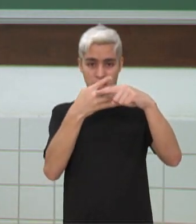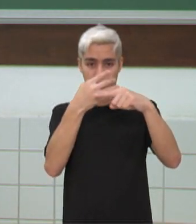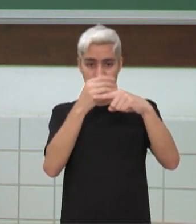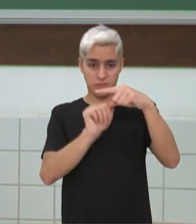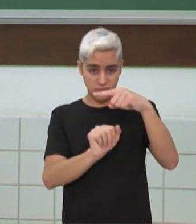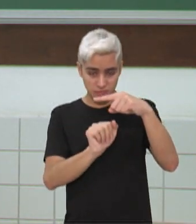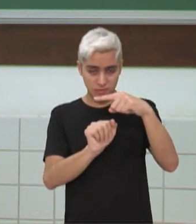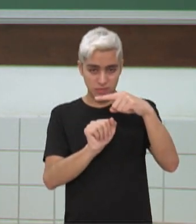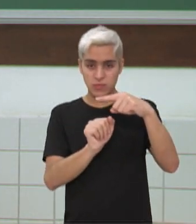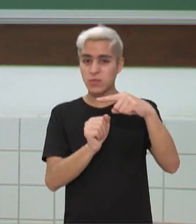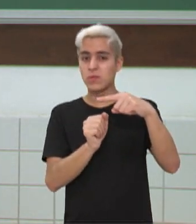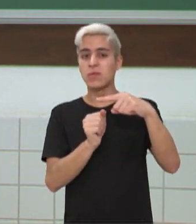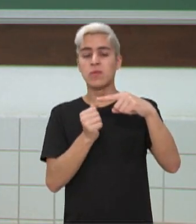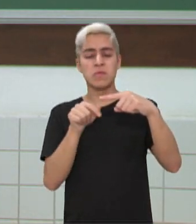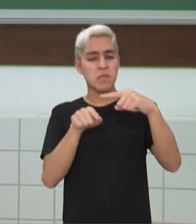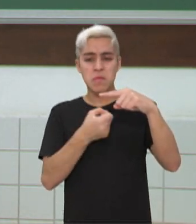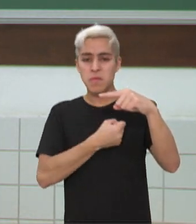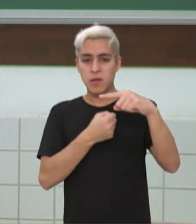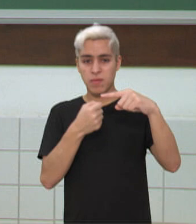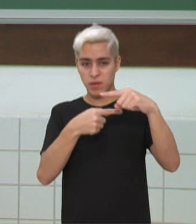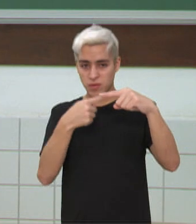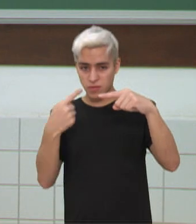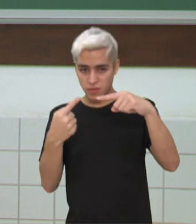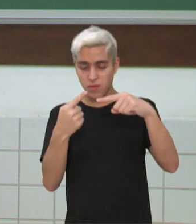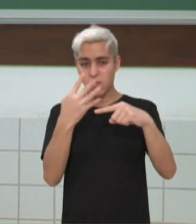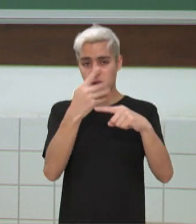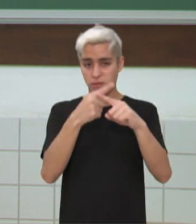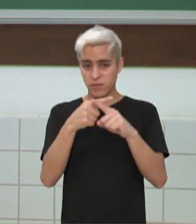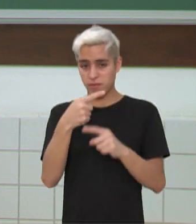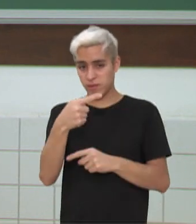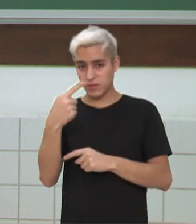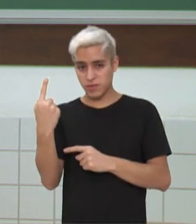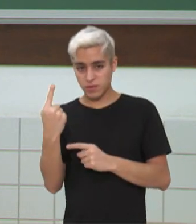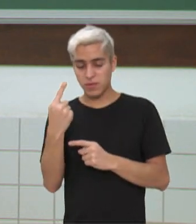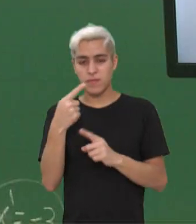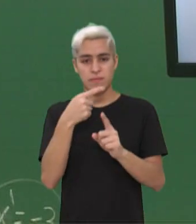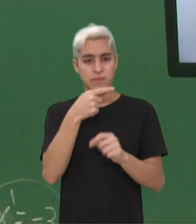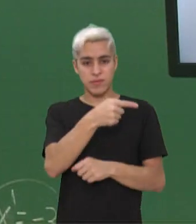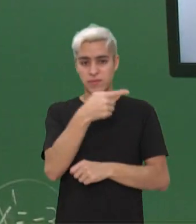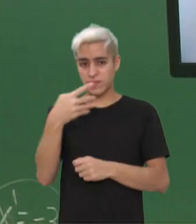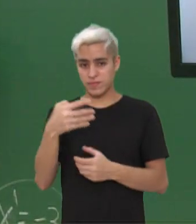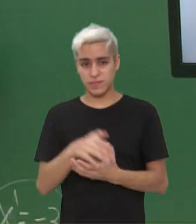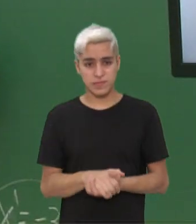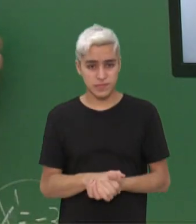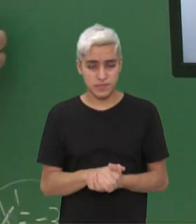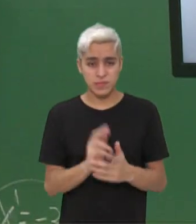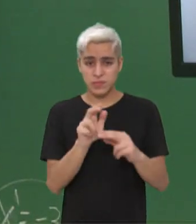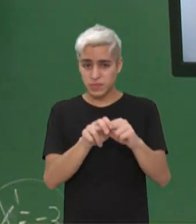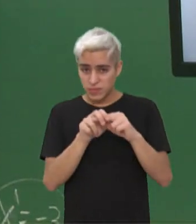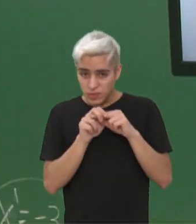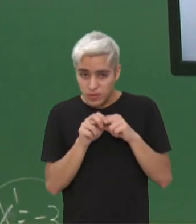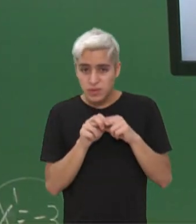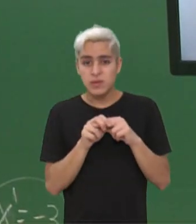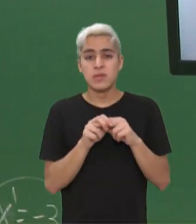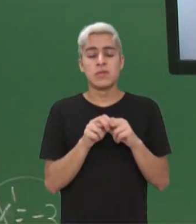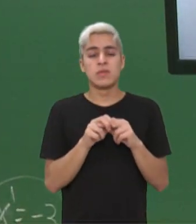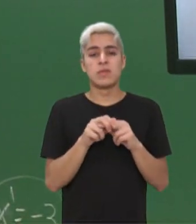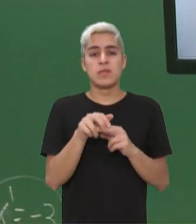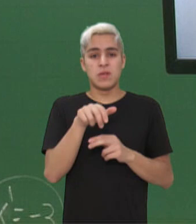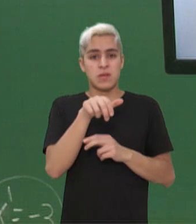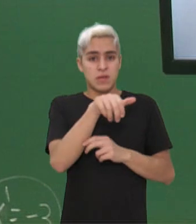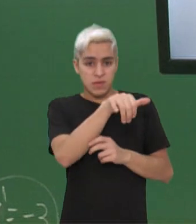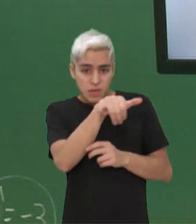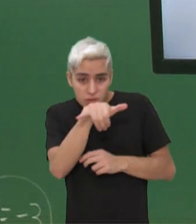menos 1. Então, fica 4 vezes menos 1, menos 4. E por isso, o nosso y do